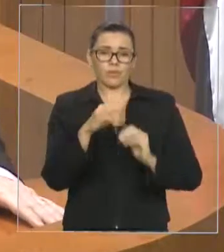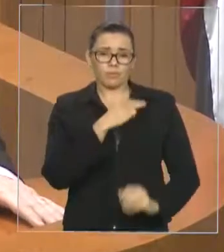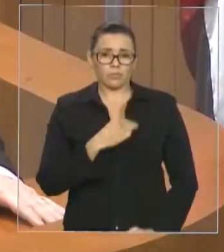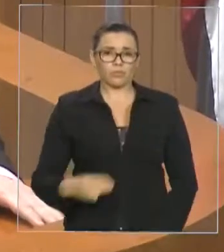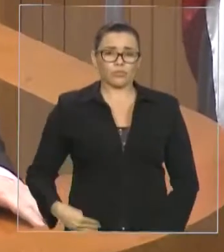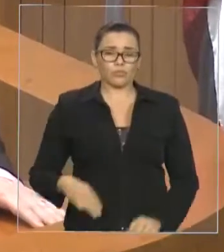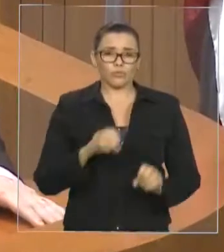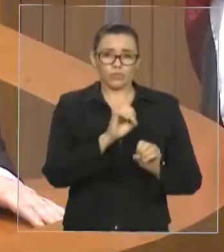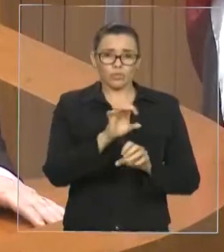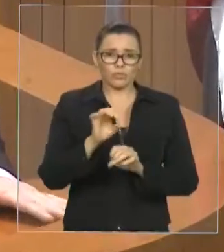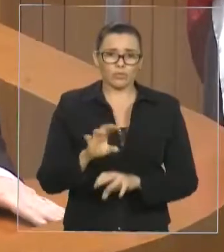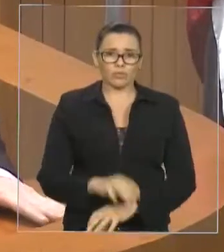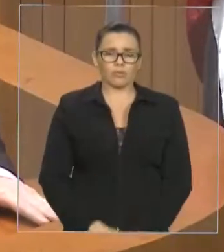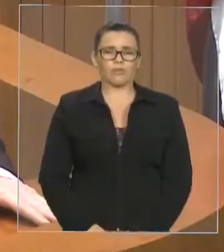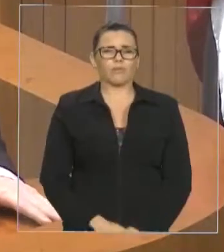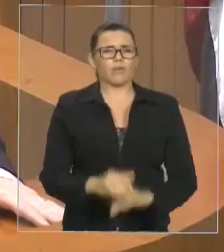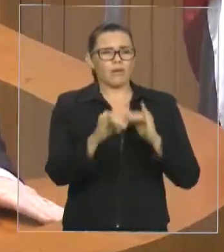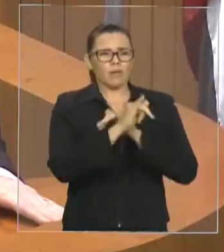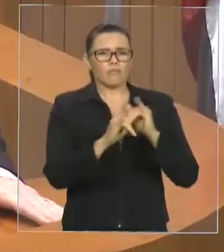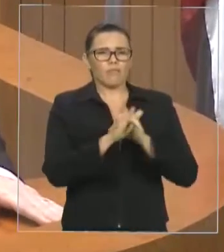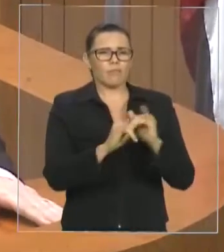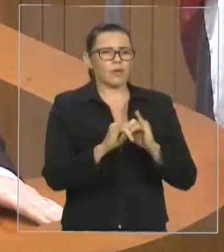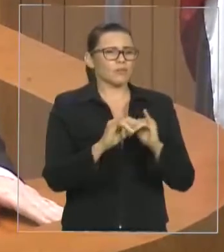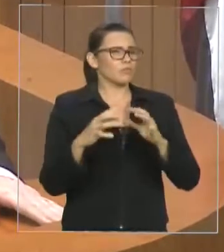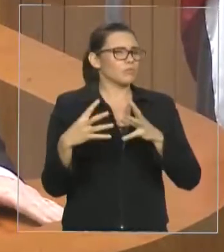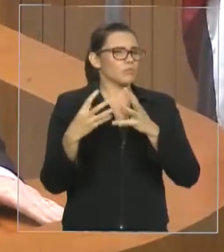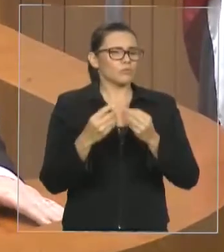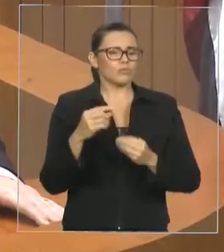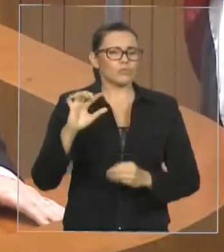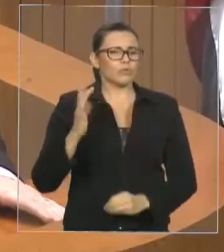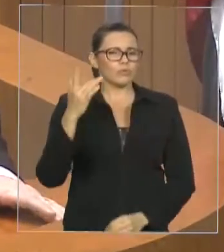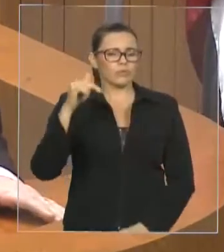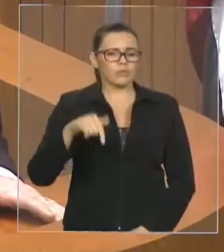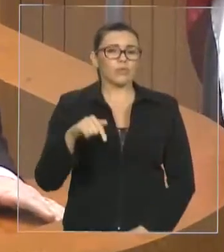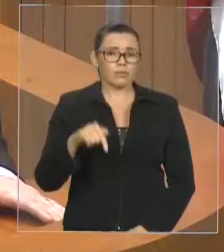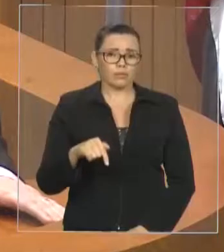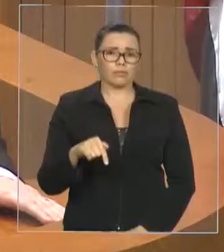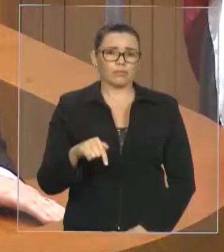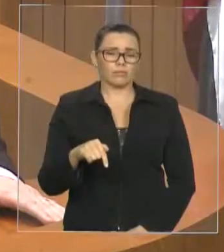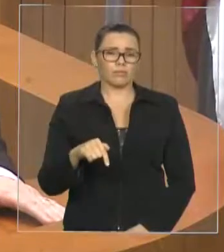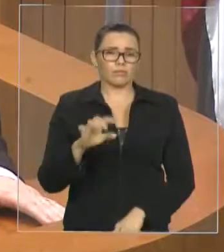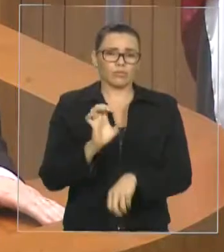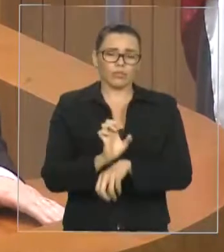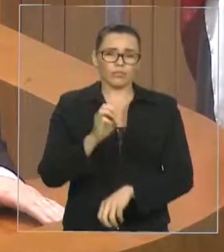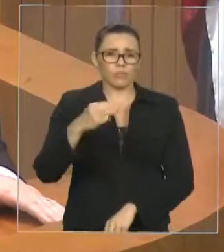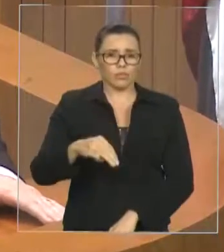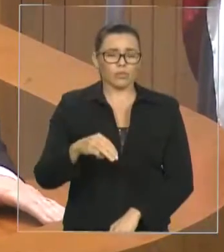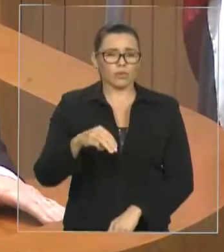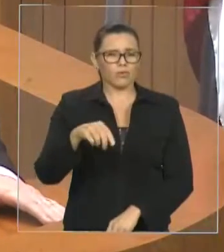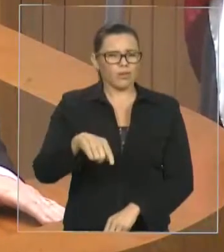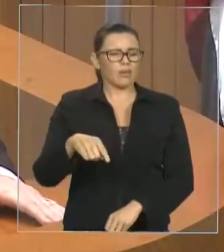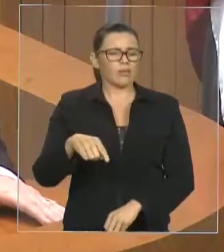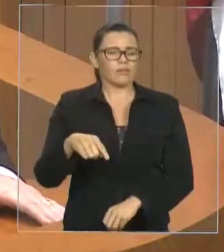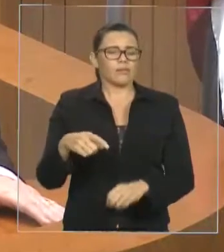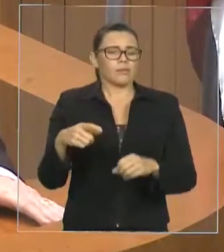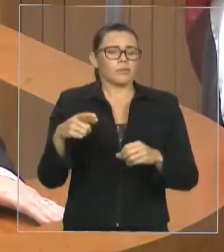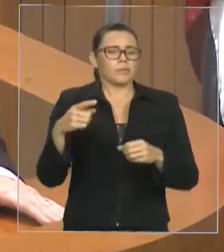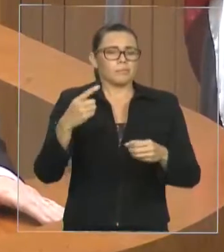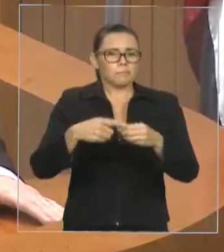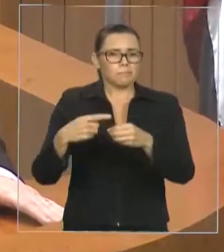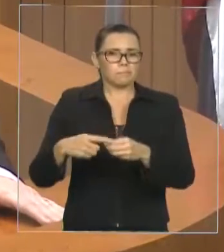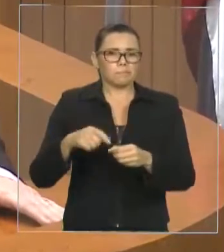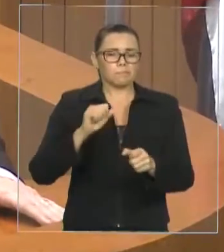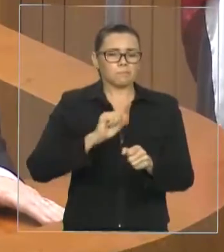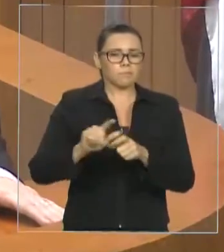que ele saiba do que está acontecendo aqui e se tiver um mínimo de sensibilidade coisa que no governo temer